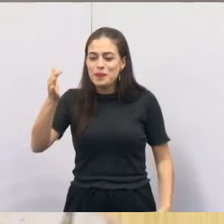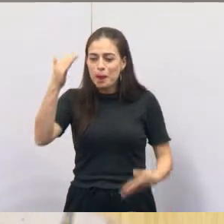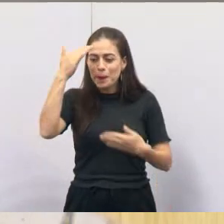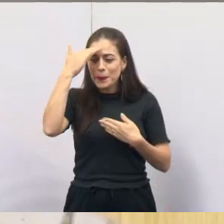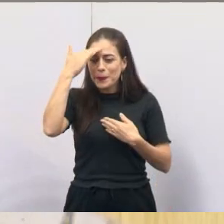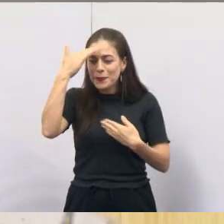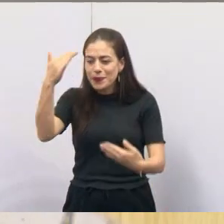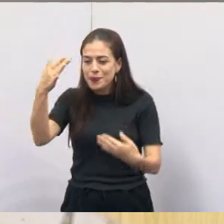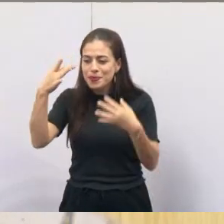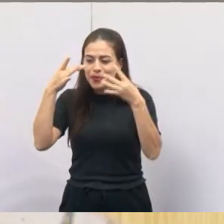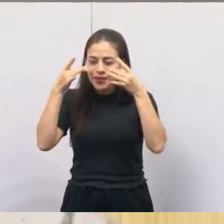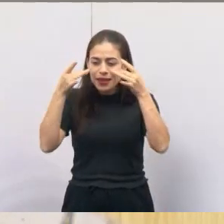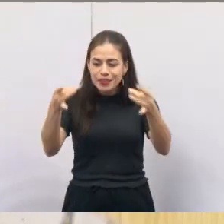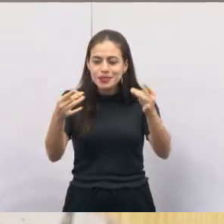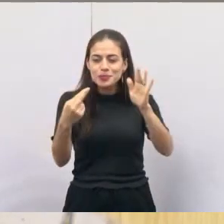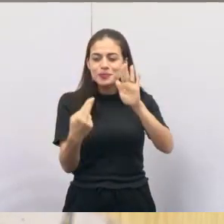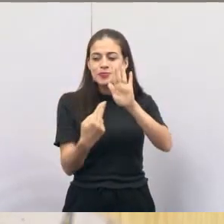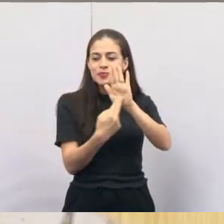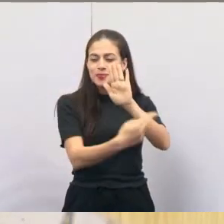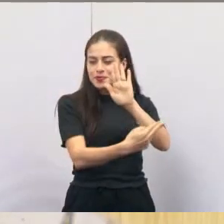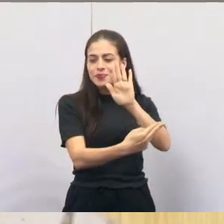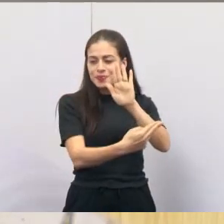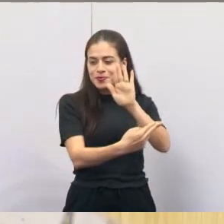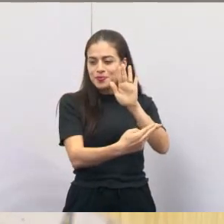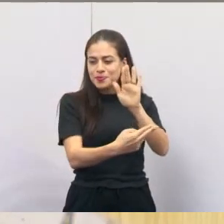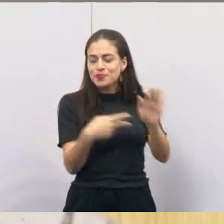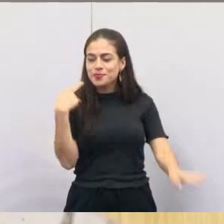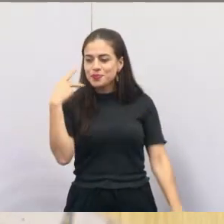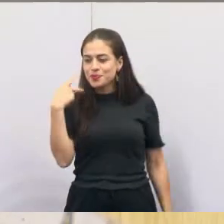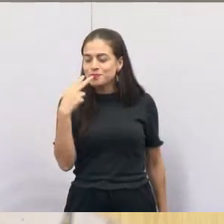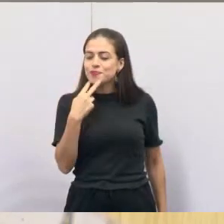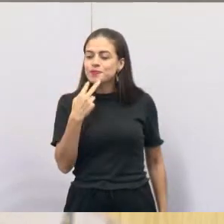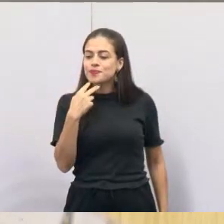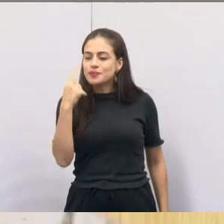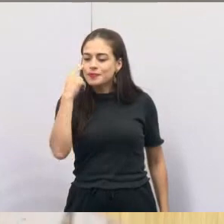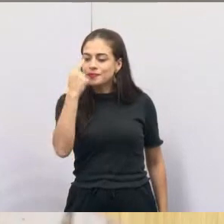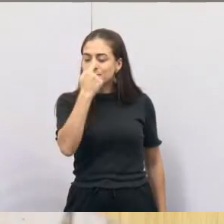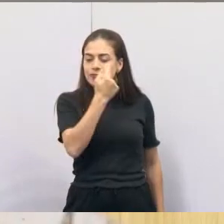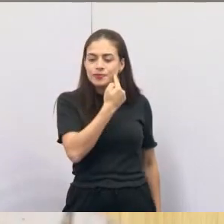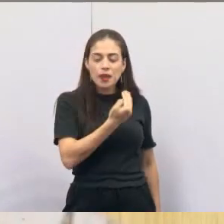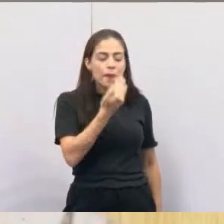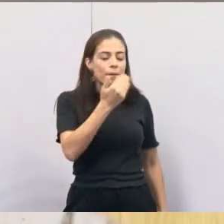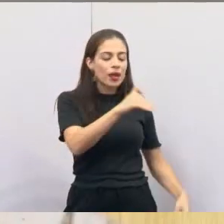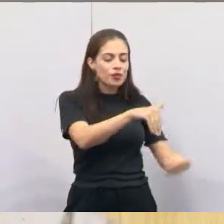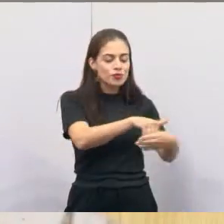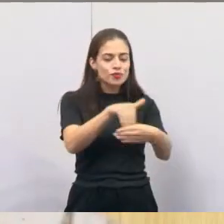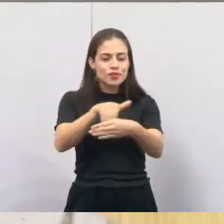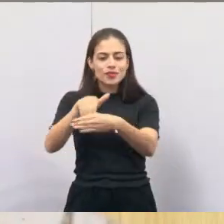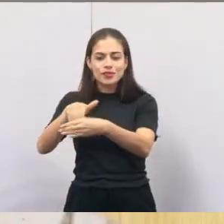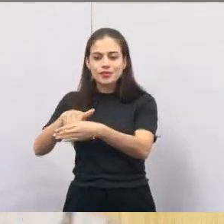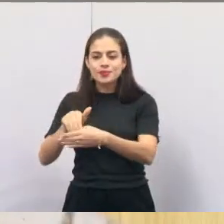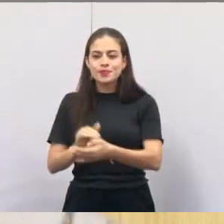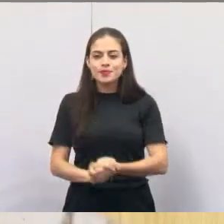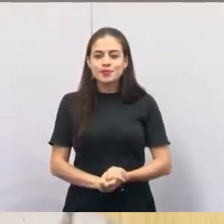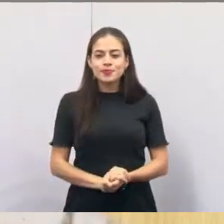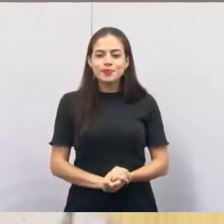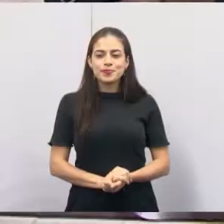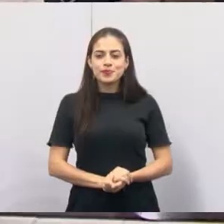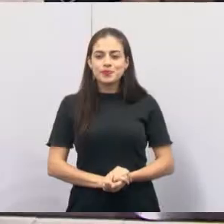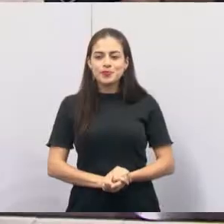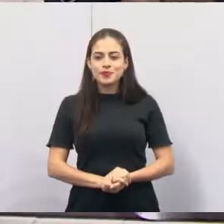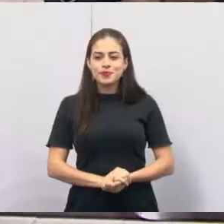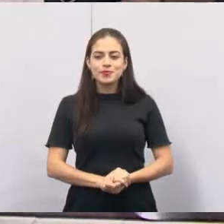pela atenção dispensada, subscrevemos. Autoria, vereador Valmido Meia Lua. Foi pedido votação.